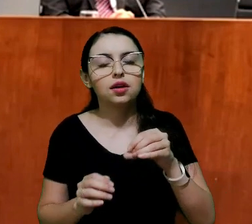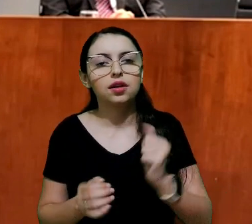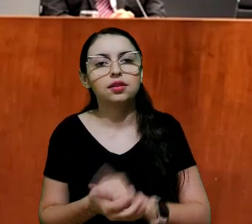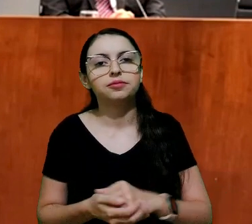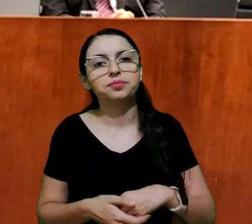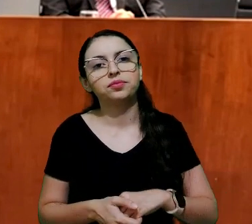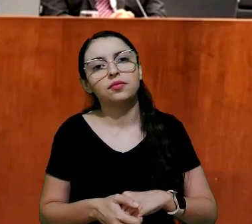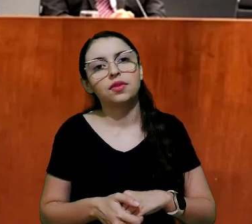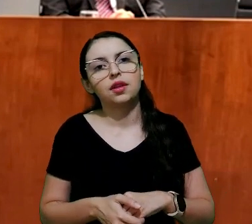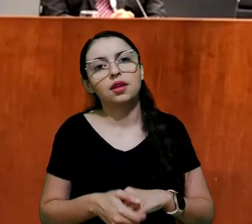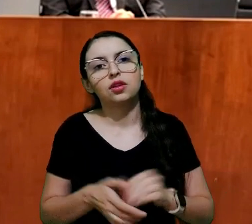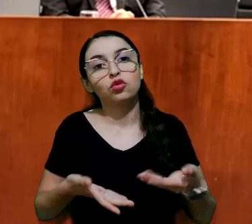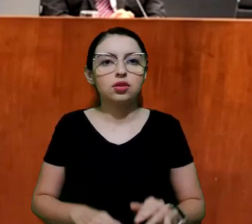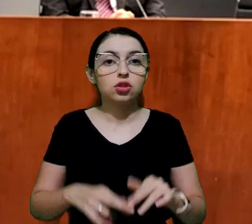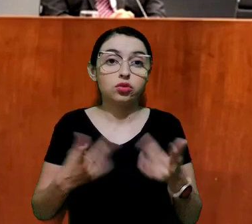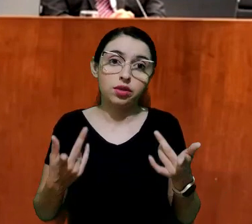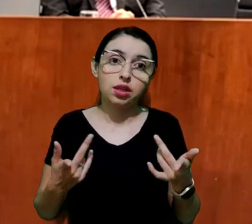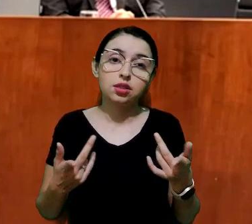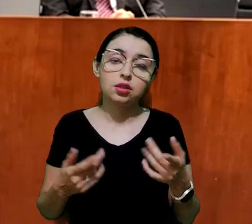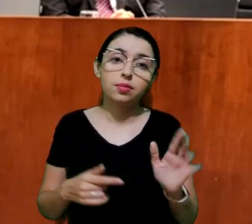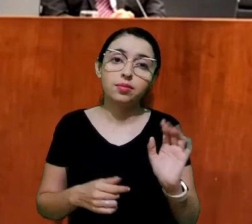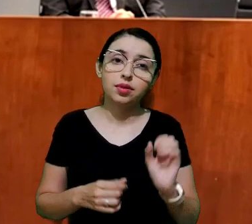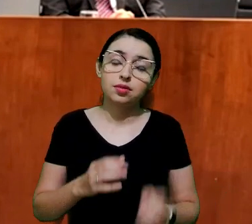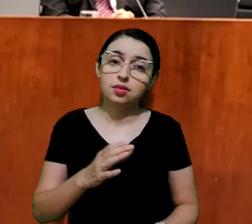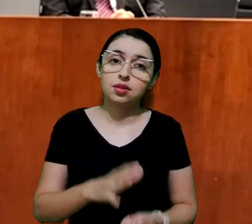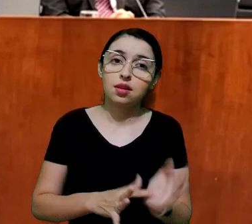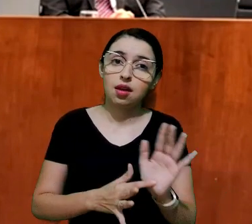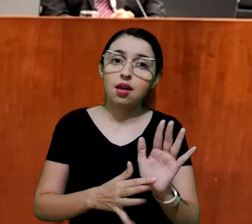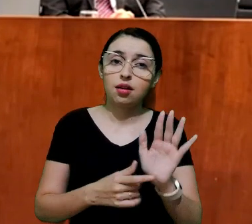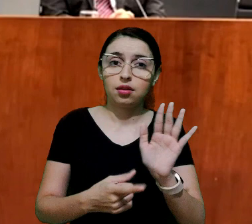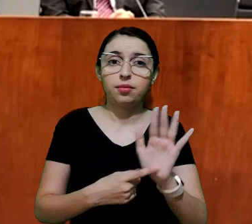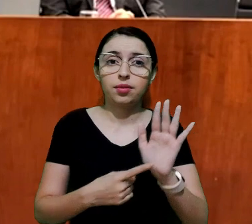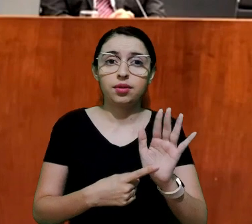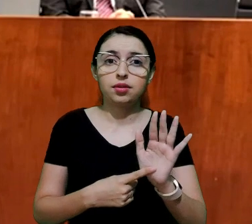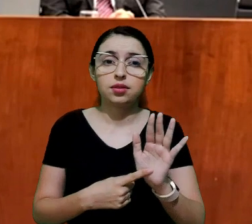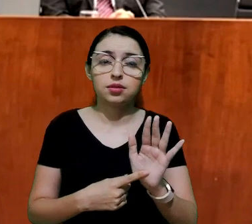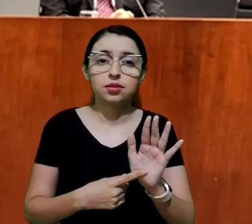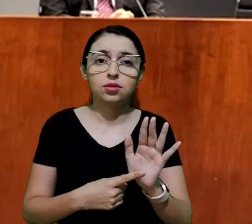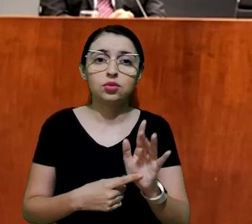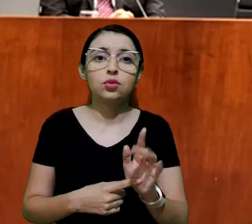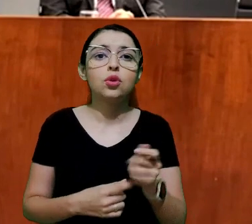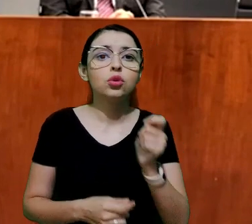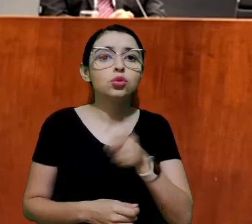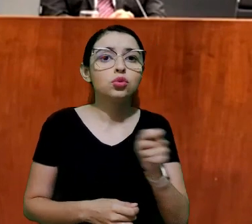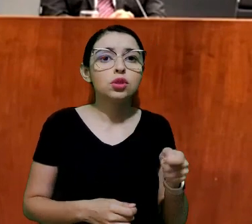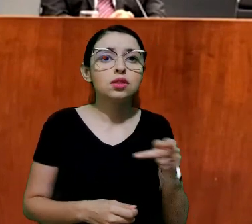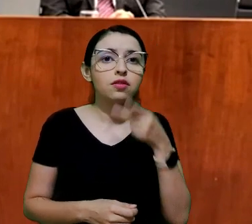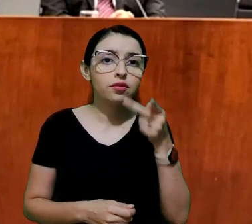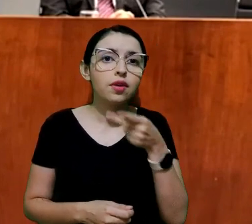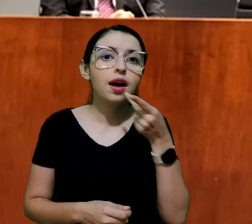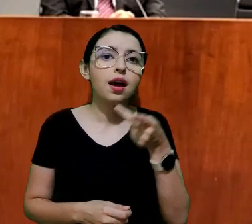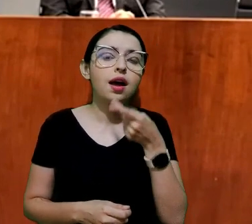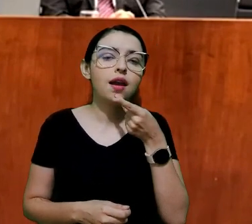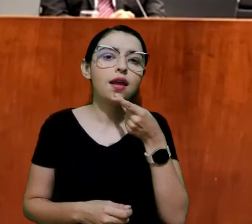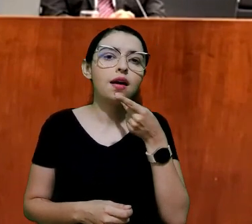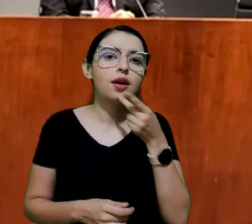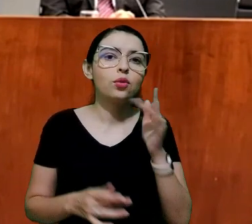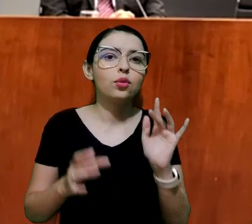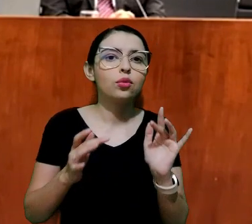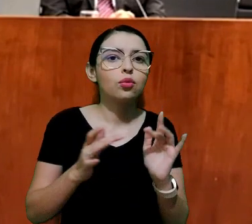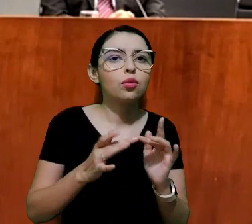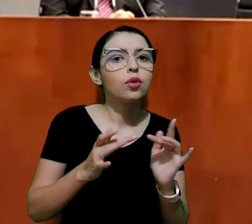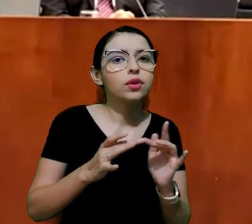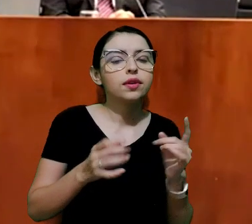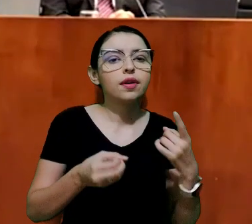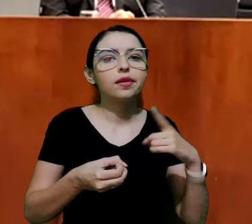Essa outra causa, ela precisa ser comprovada. Precisa ser um juiz que diga a afetividade a